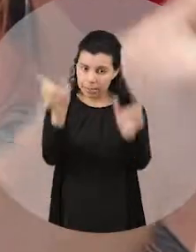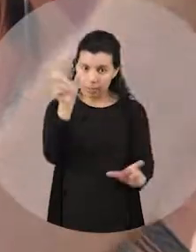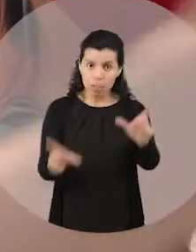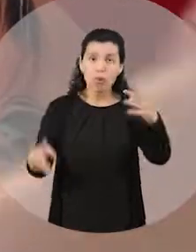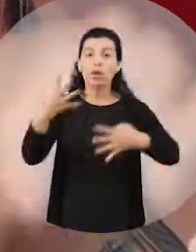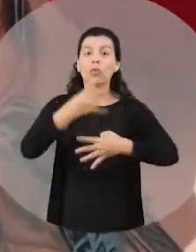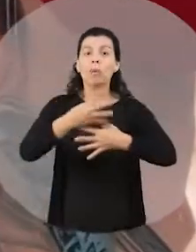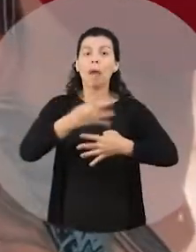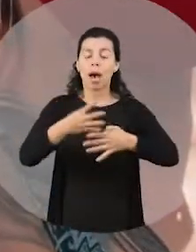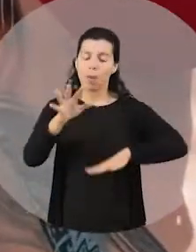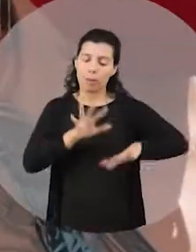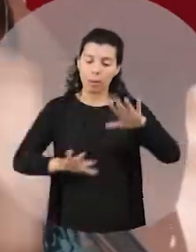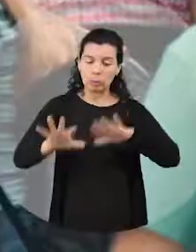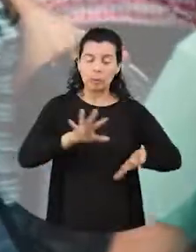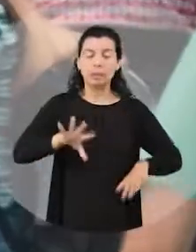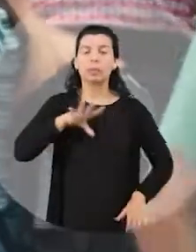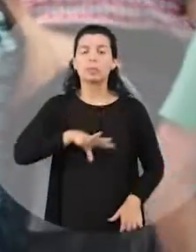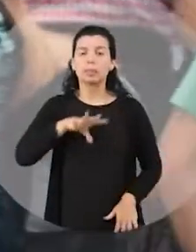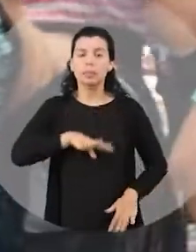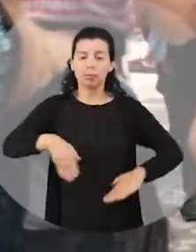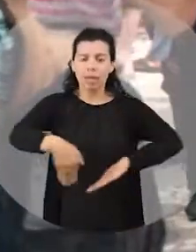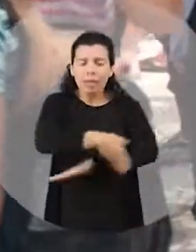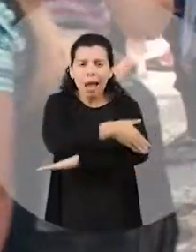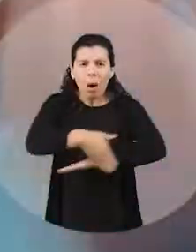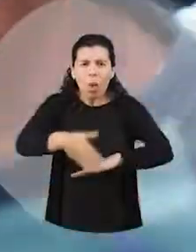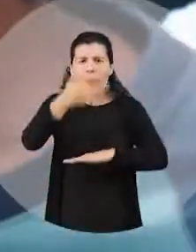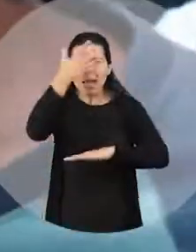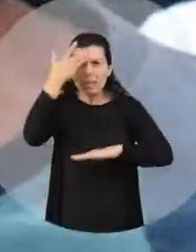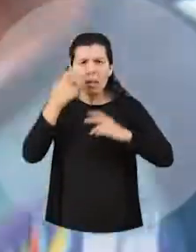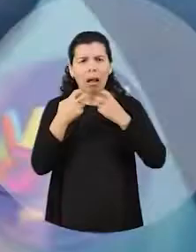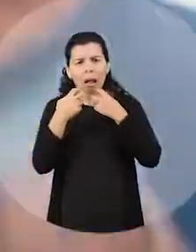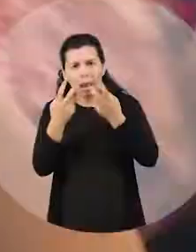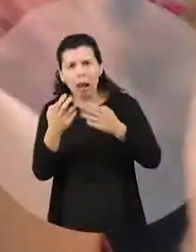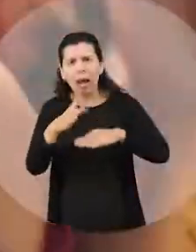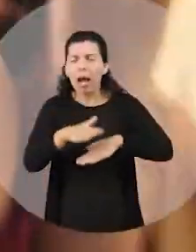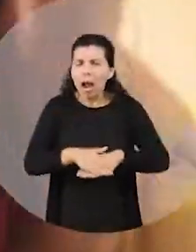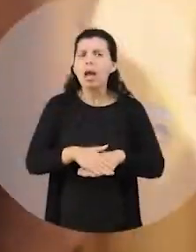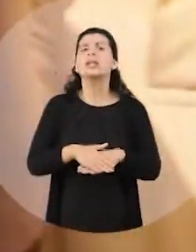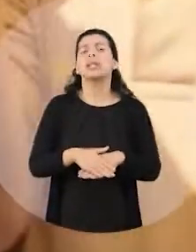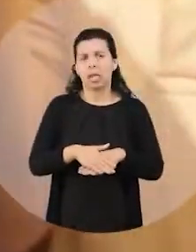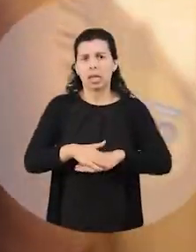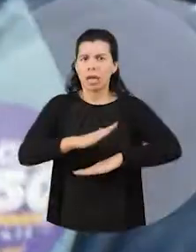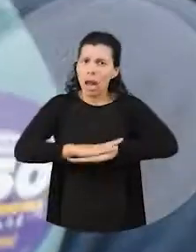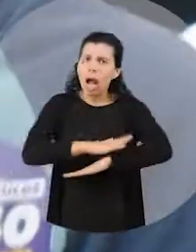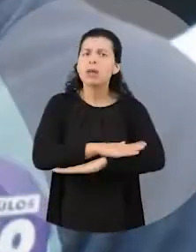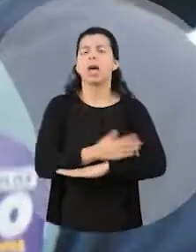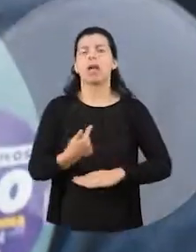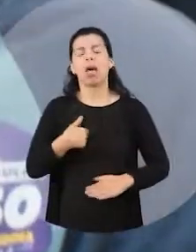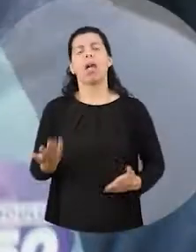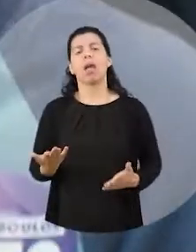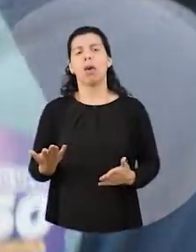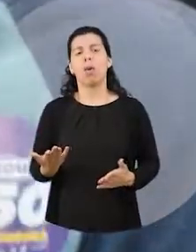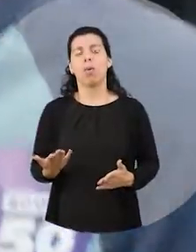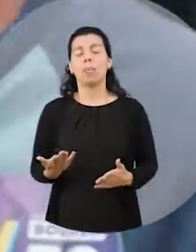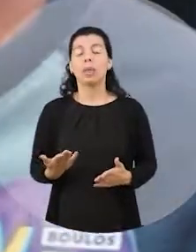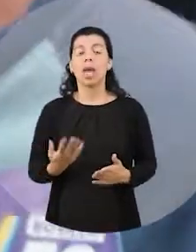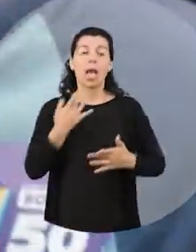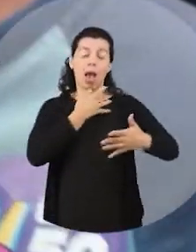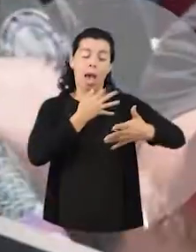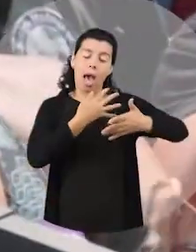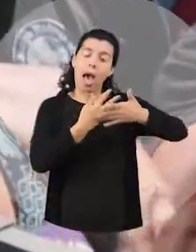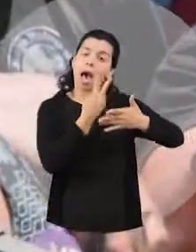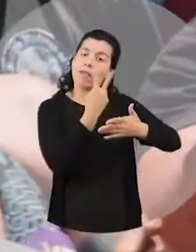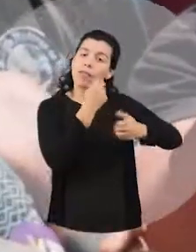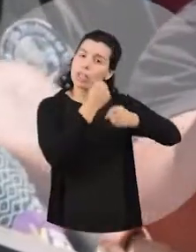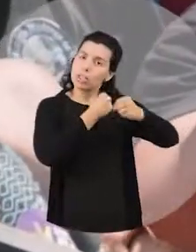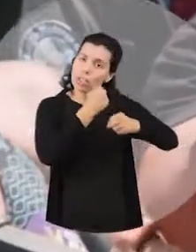contratar mão de obra do próprio vai para cuidar da cidade nação que você vai fazer é para ficar na calçada